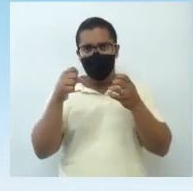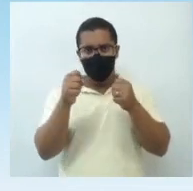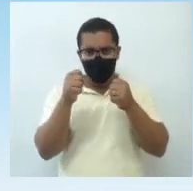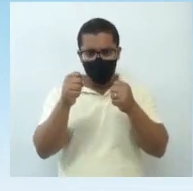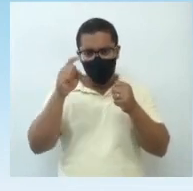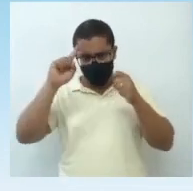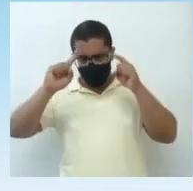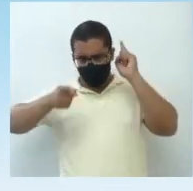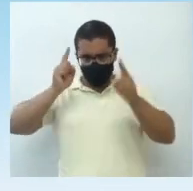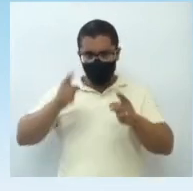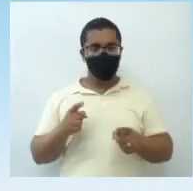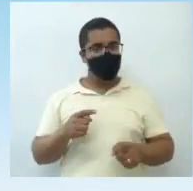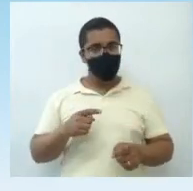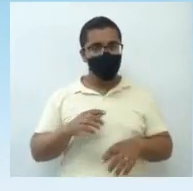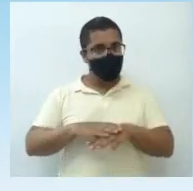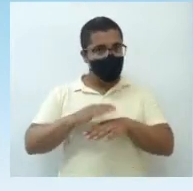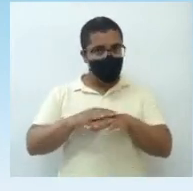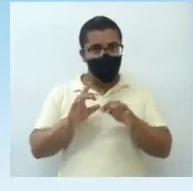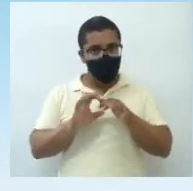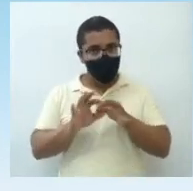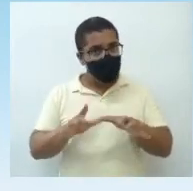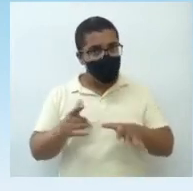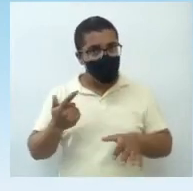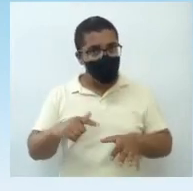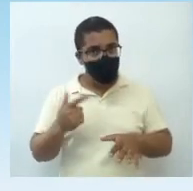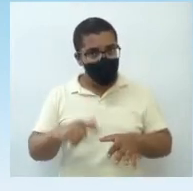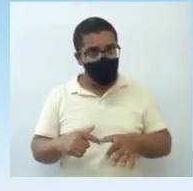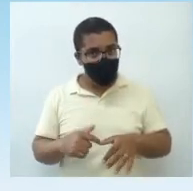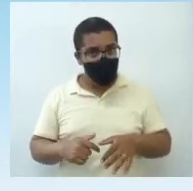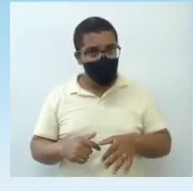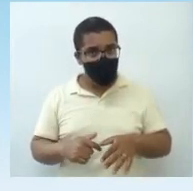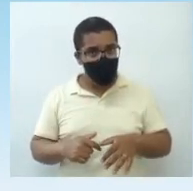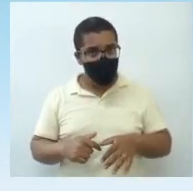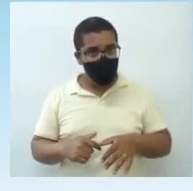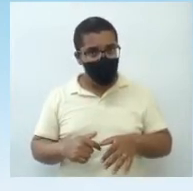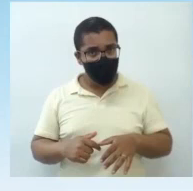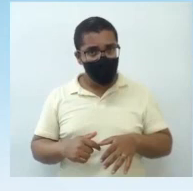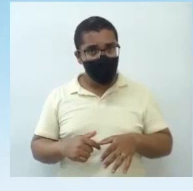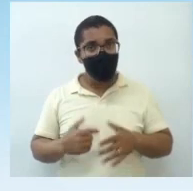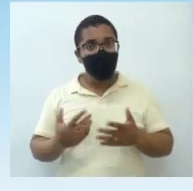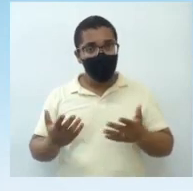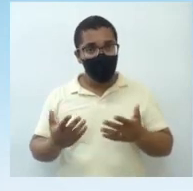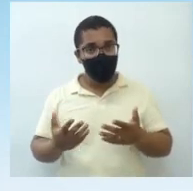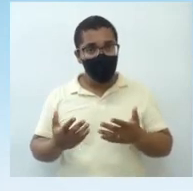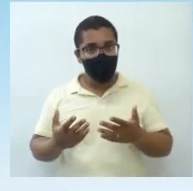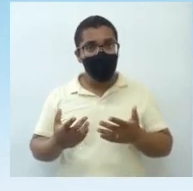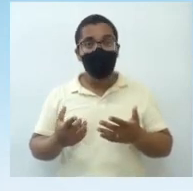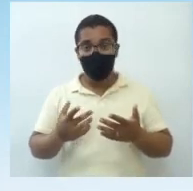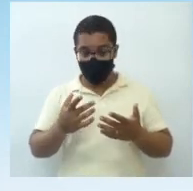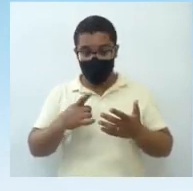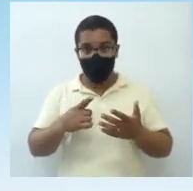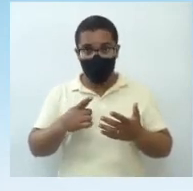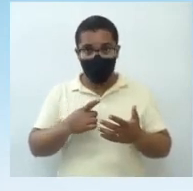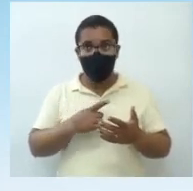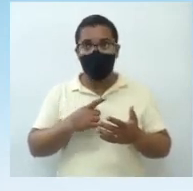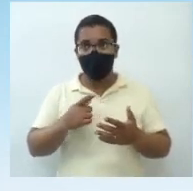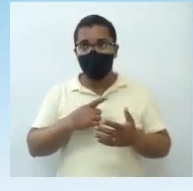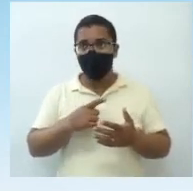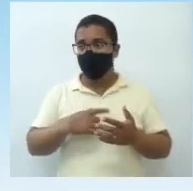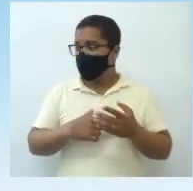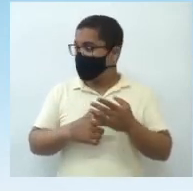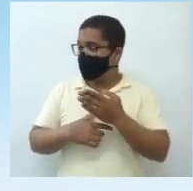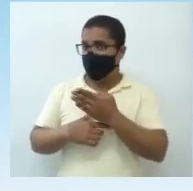mãos consequentemente ele vai passar agora ser uma pessoa o quê eu vou usar a expressão que tá aqui no nosso